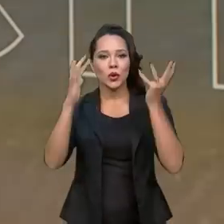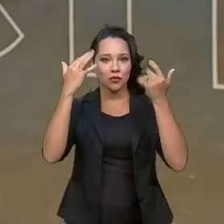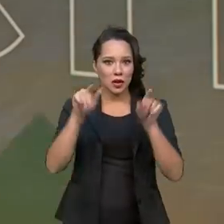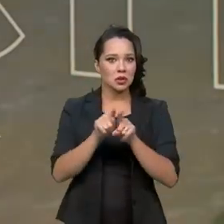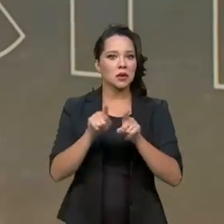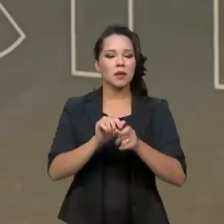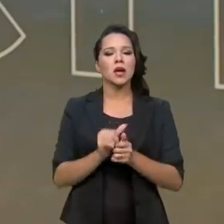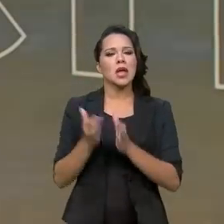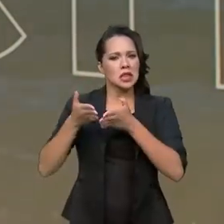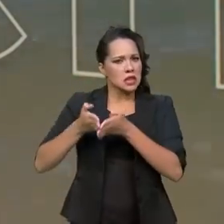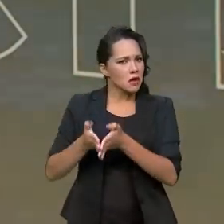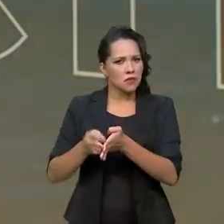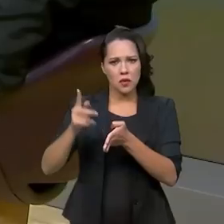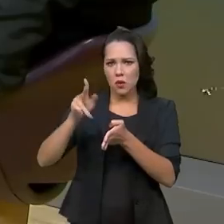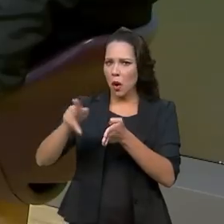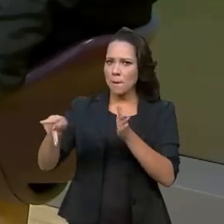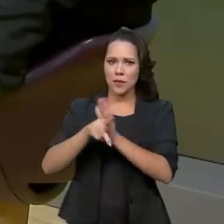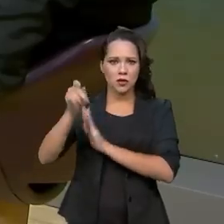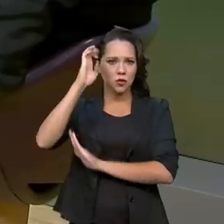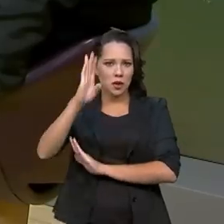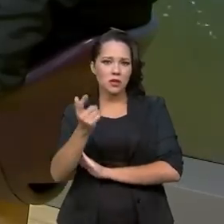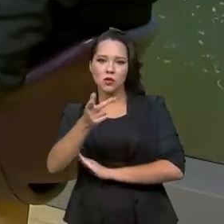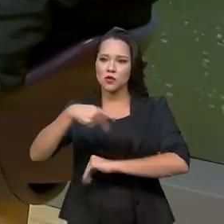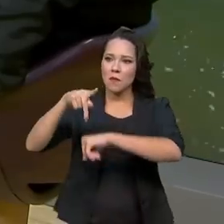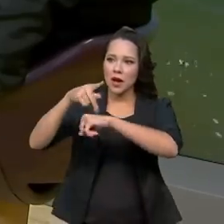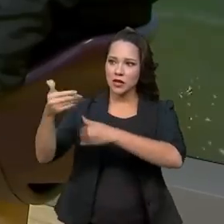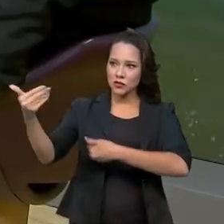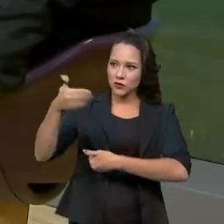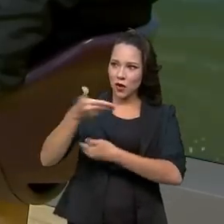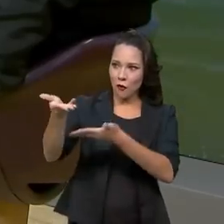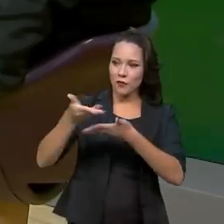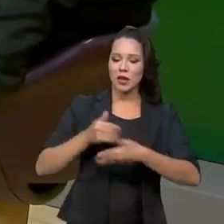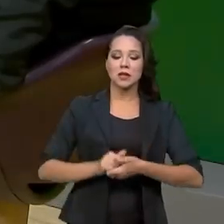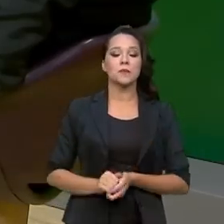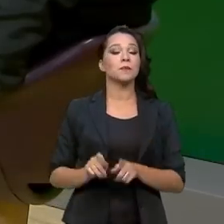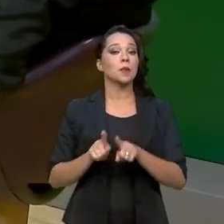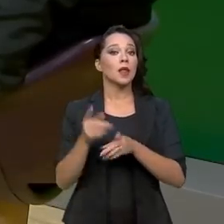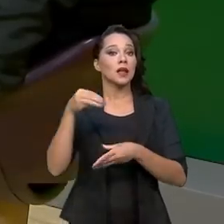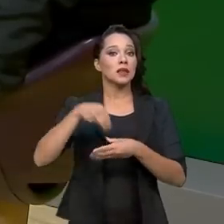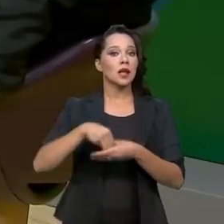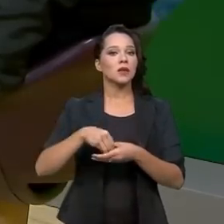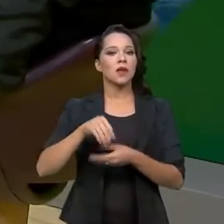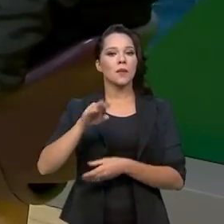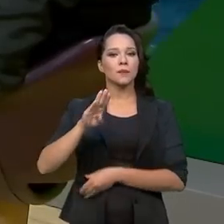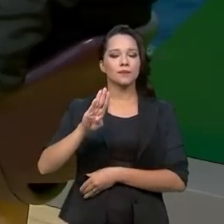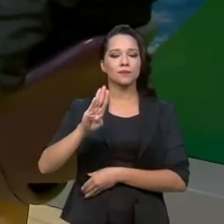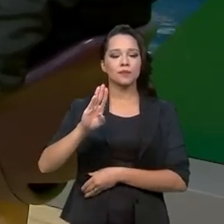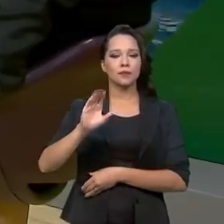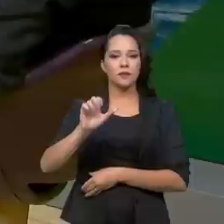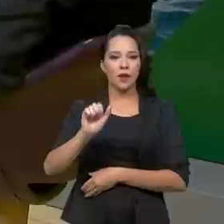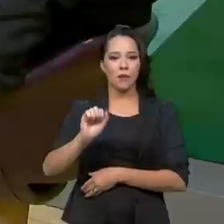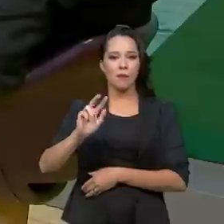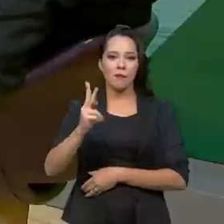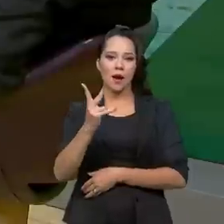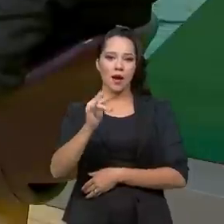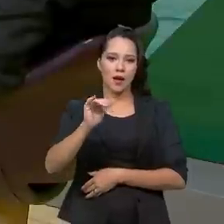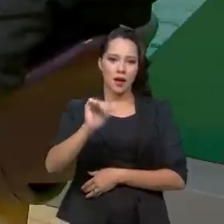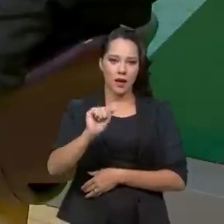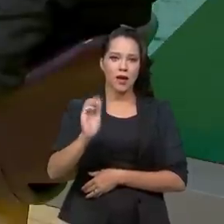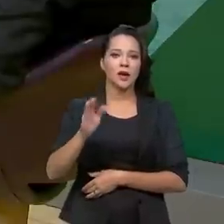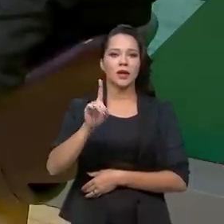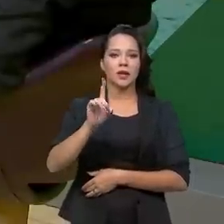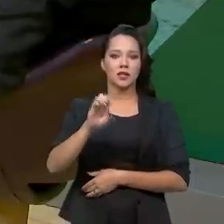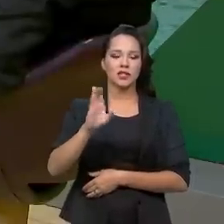esses mesmos navios brasileiros e de nações amigas, mas dessa vez vai ser dentro da Baía de Guanabara, com os navios posicionados ali dentro da